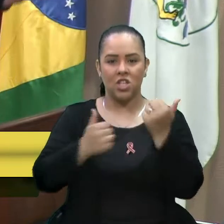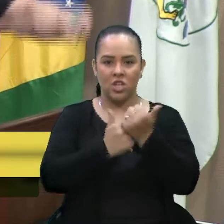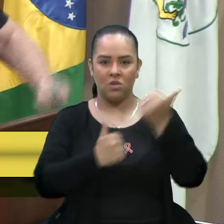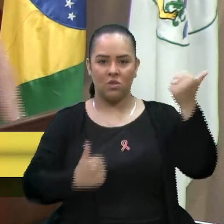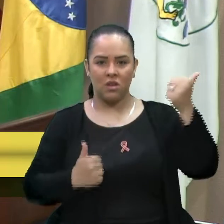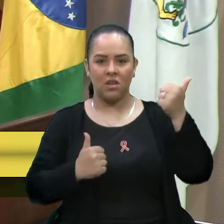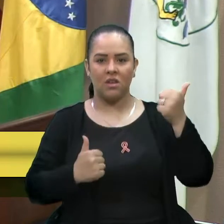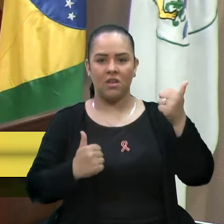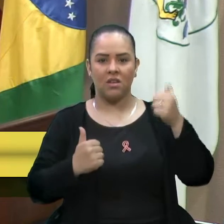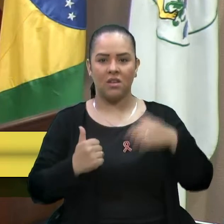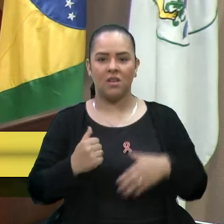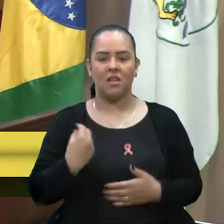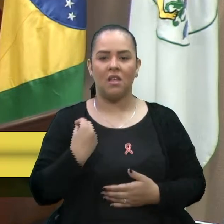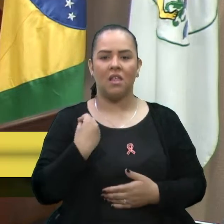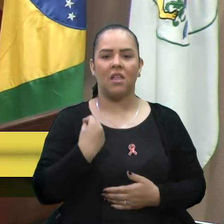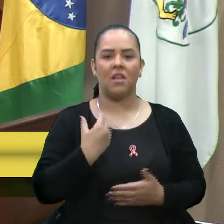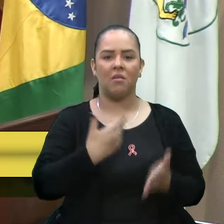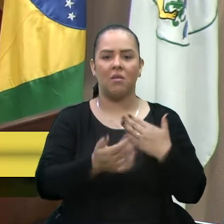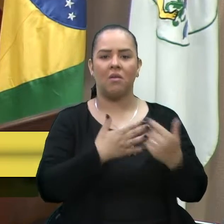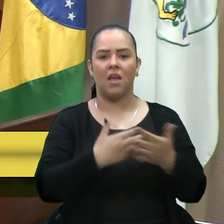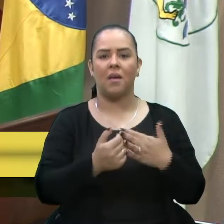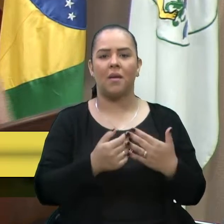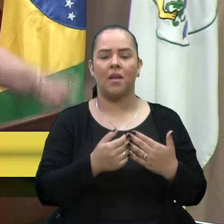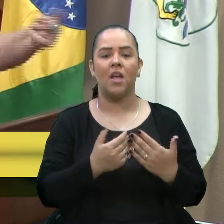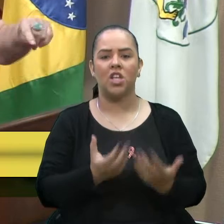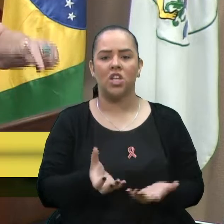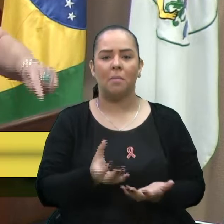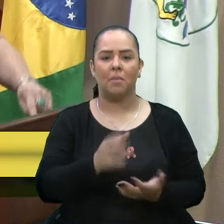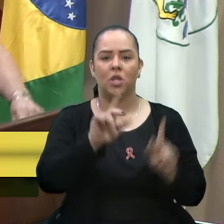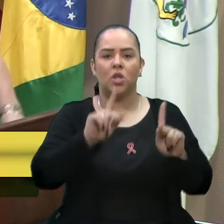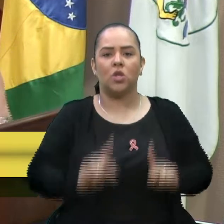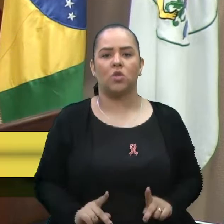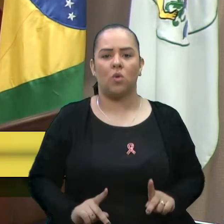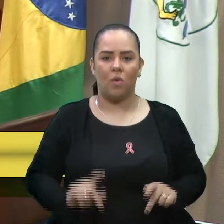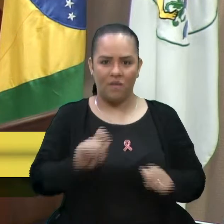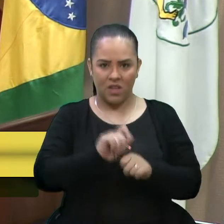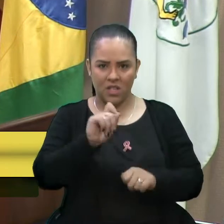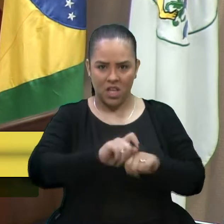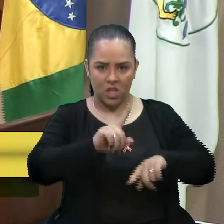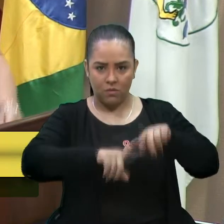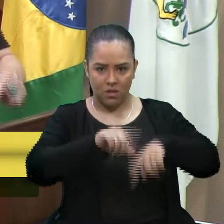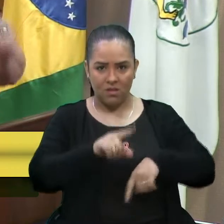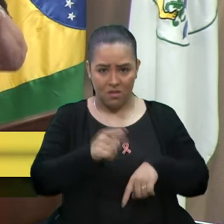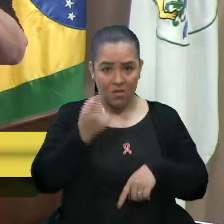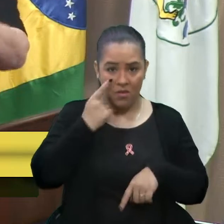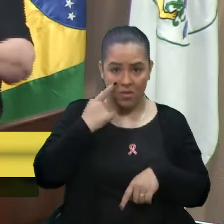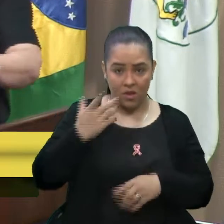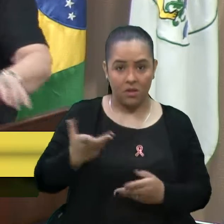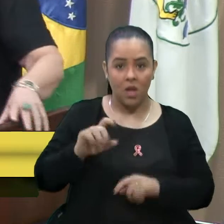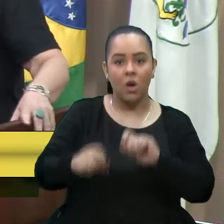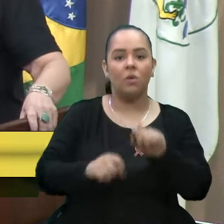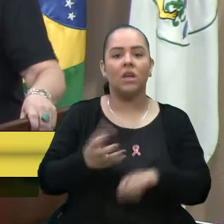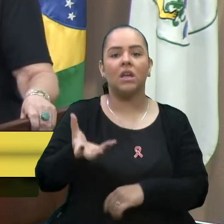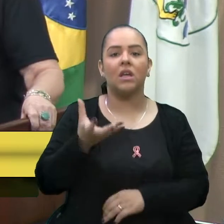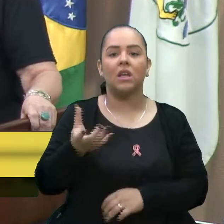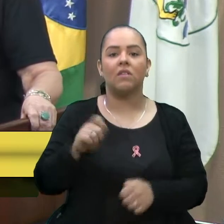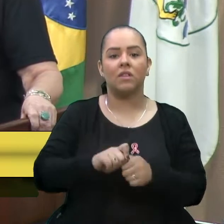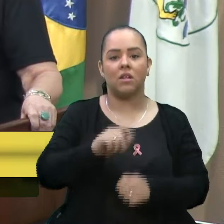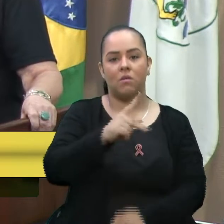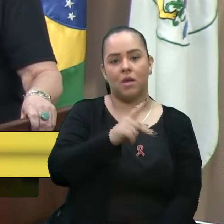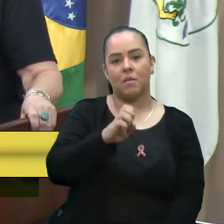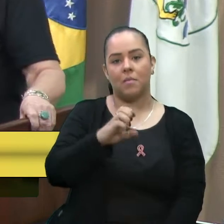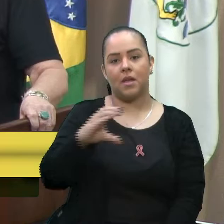a chave para o primeiro que passar na rua. Ou vocês já viram fazerem isso? É isso que querem fazer com a PEC